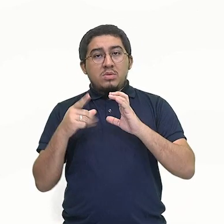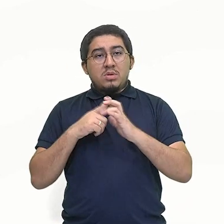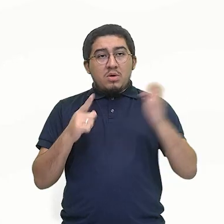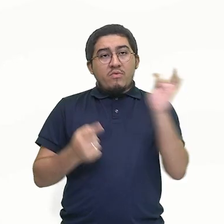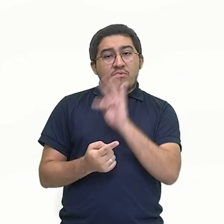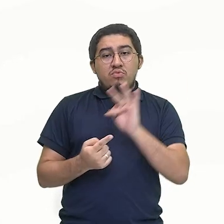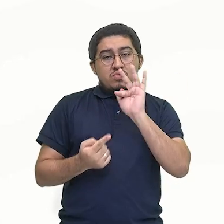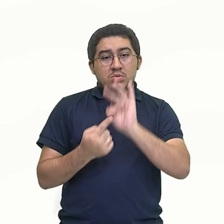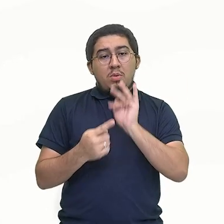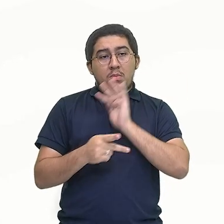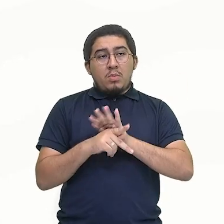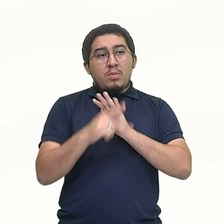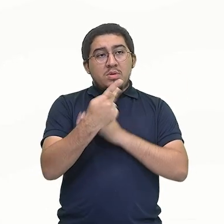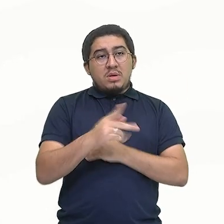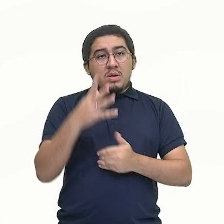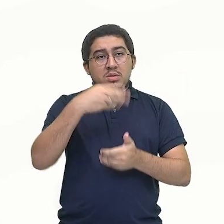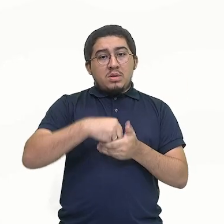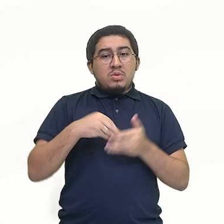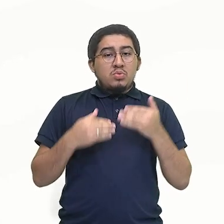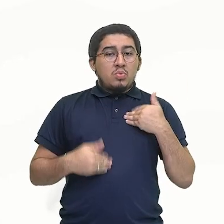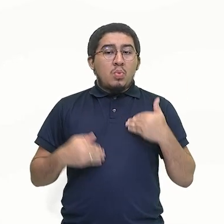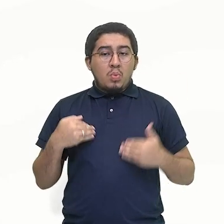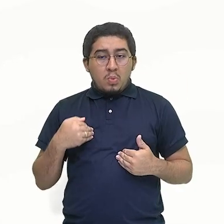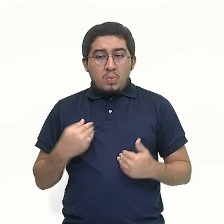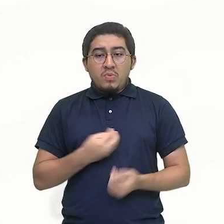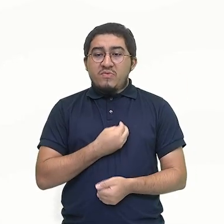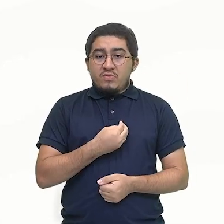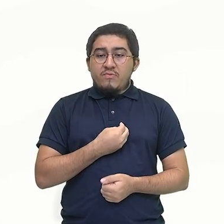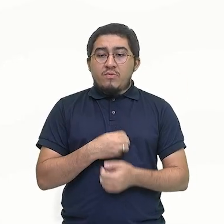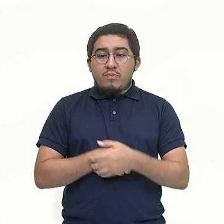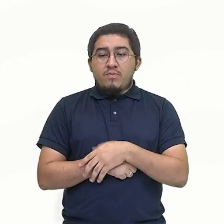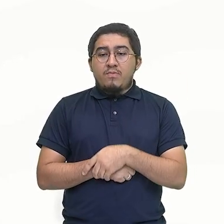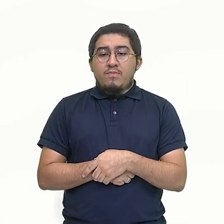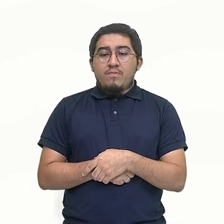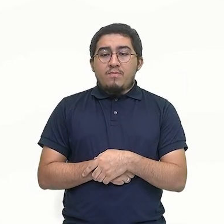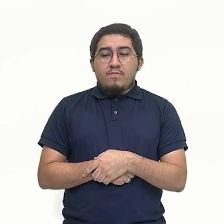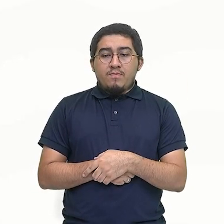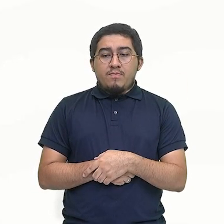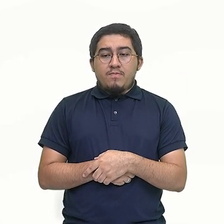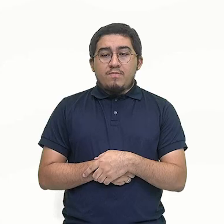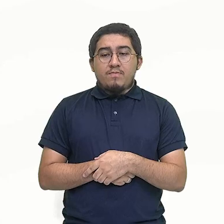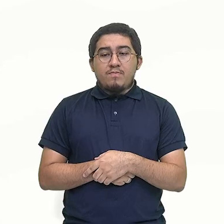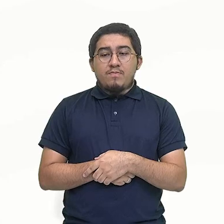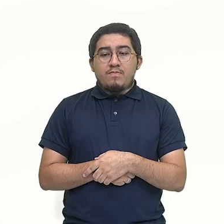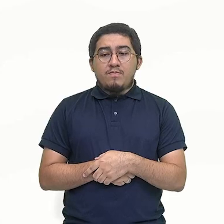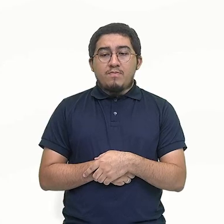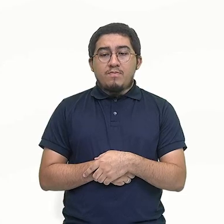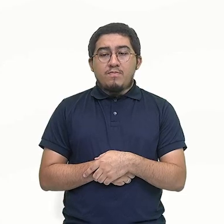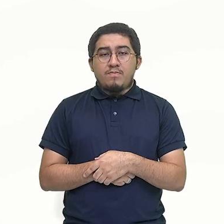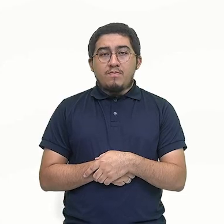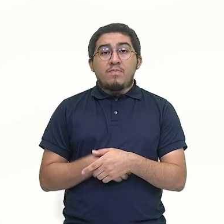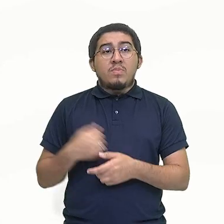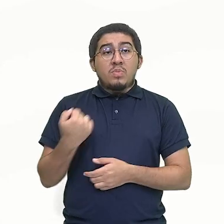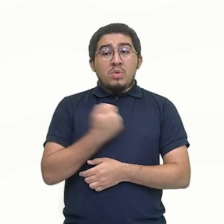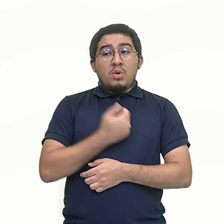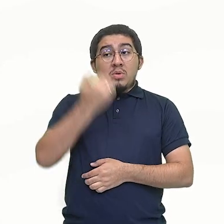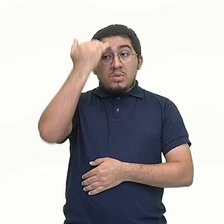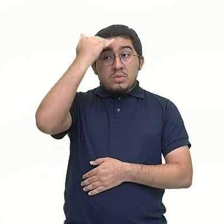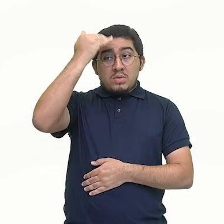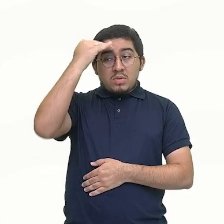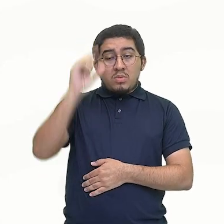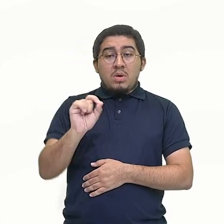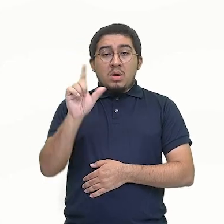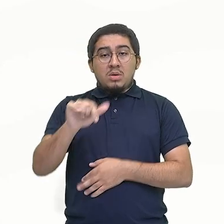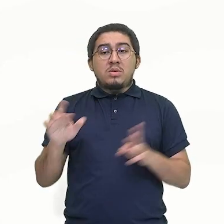com a função que ela desempenha no corpo daquele ser vivo. Então, a gente está vindo entendendo que essa associação